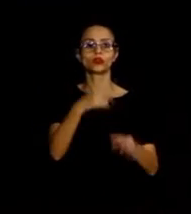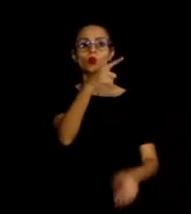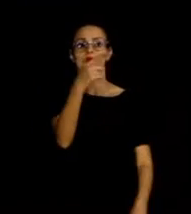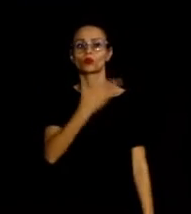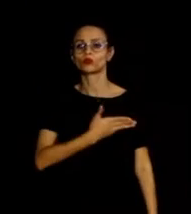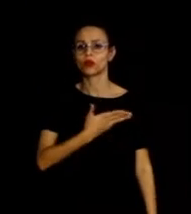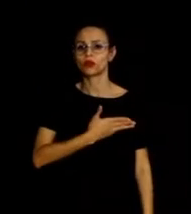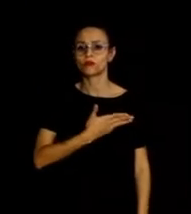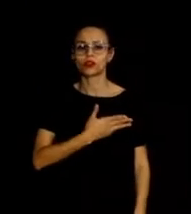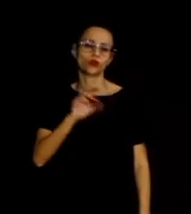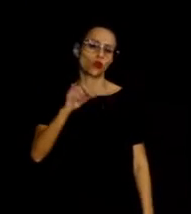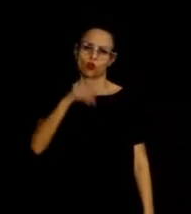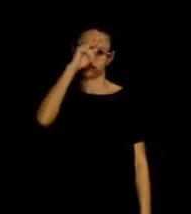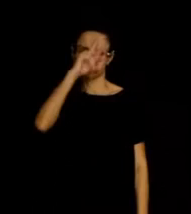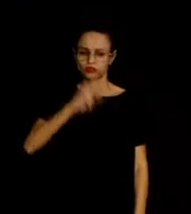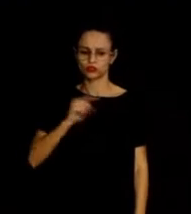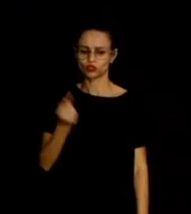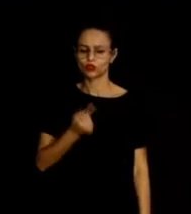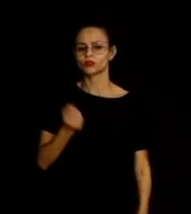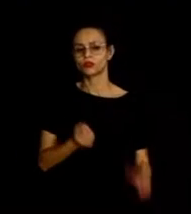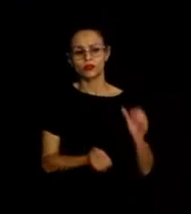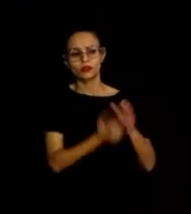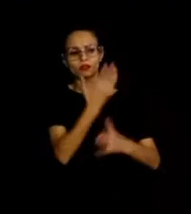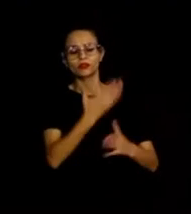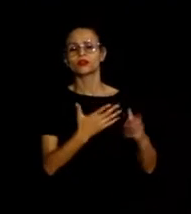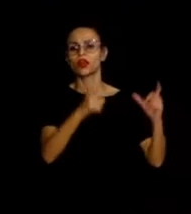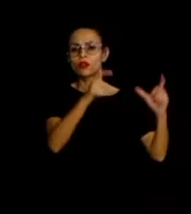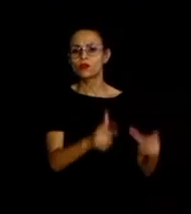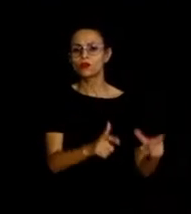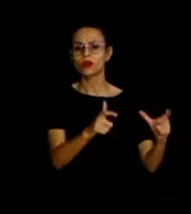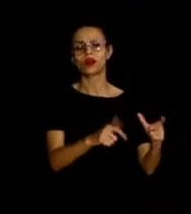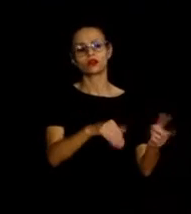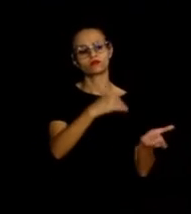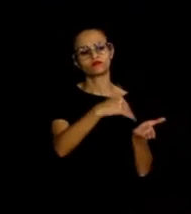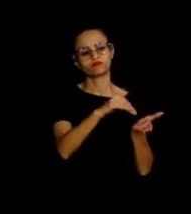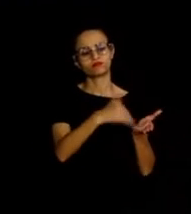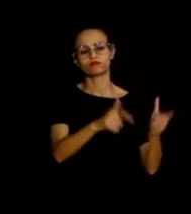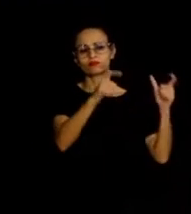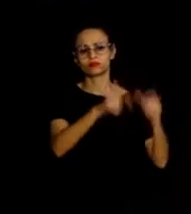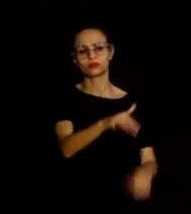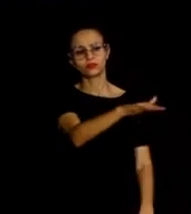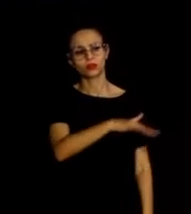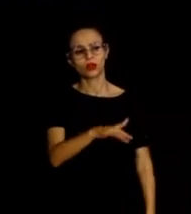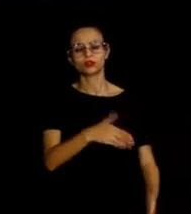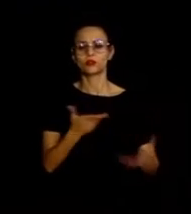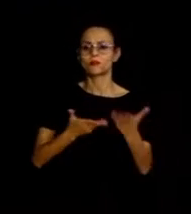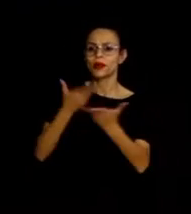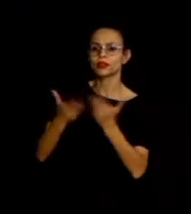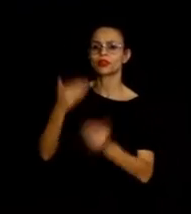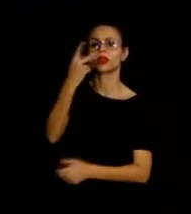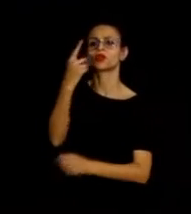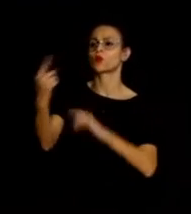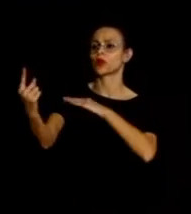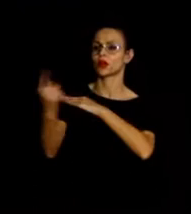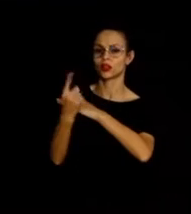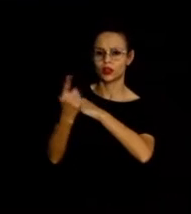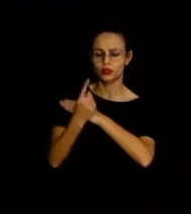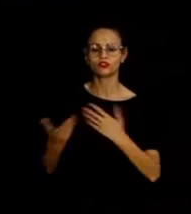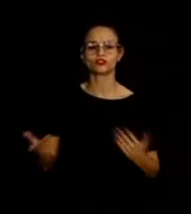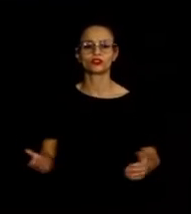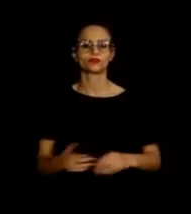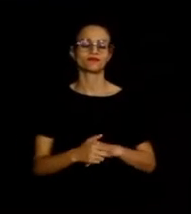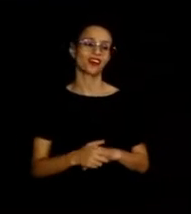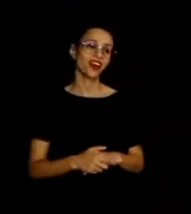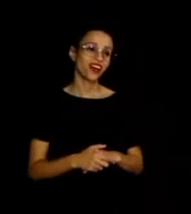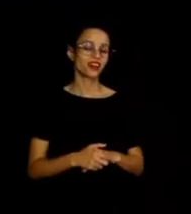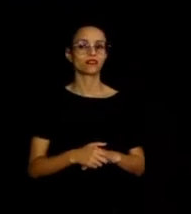com alguém ou mesmo autonomamente criar lá uma uma espaço para atender seus clientes aí você